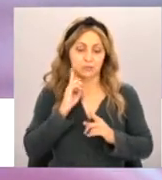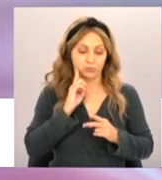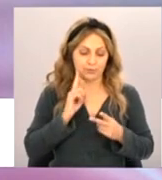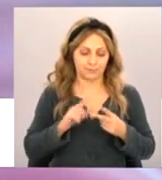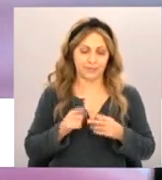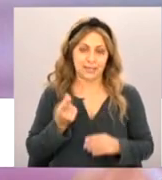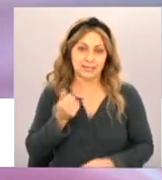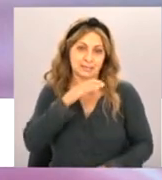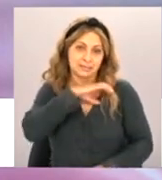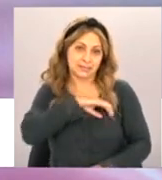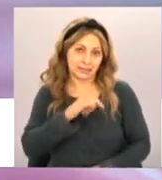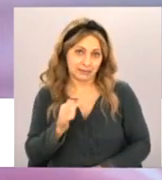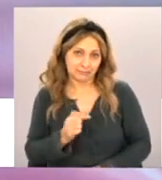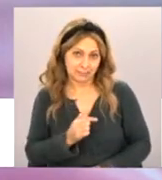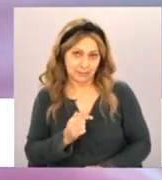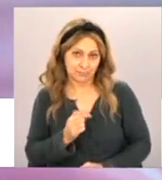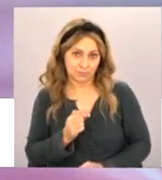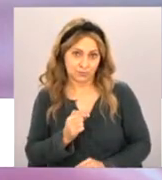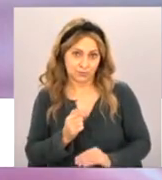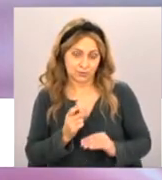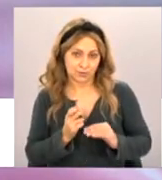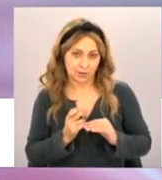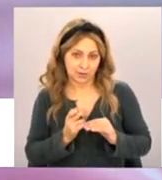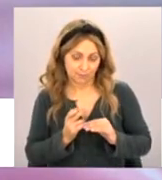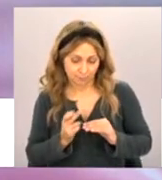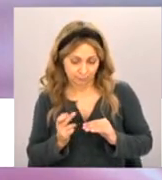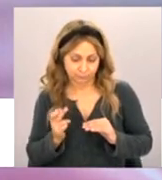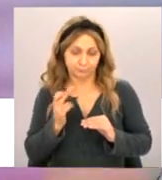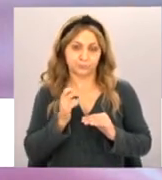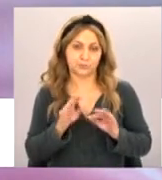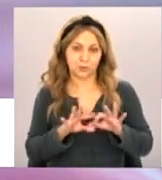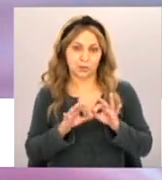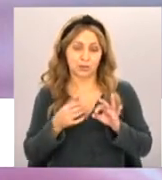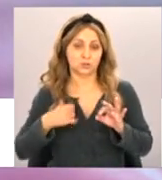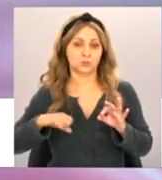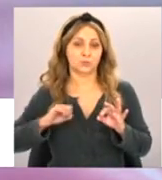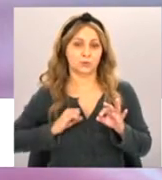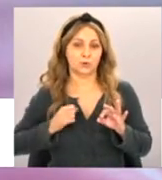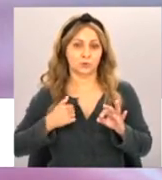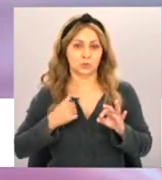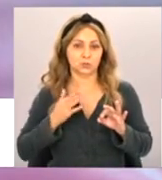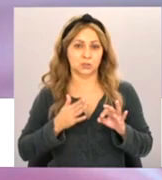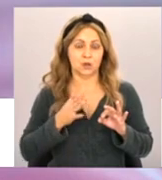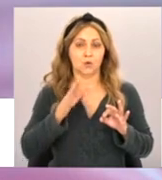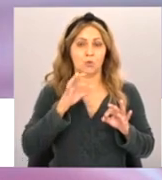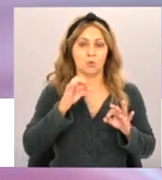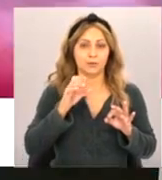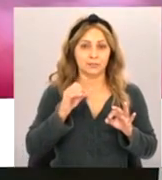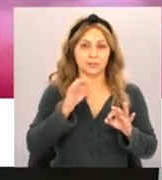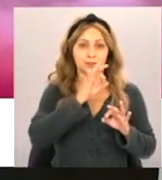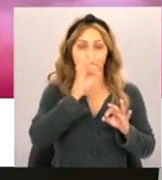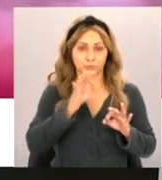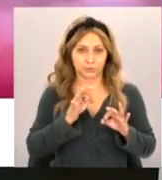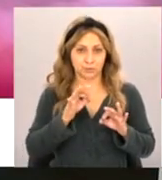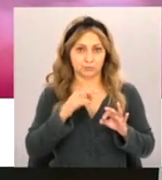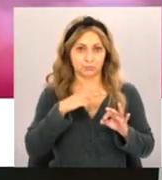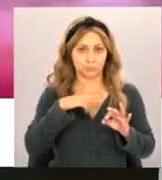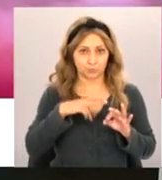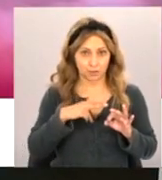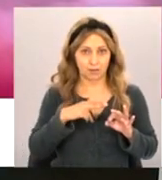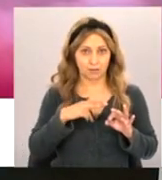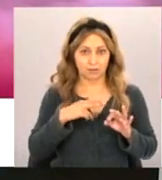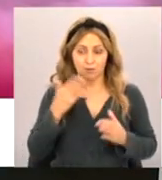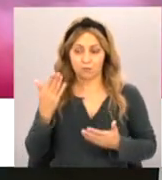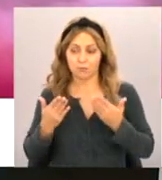que volta a ganhar o que já teve relação ao salário mínimo espanhol nós já tivemos oitenta por cento do salário mínimo português elas são